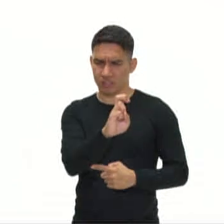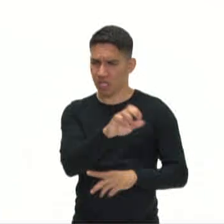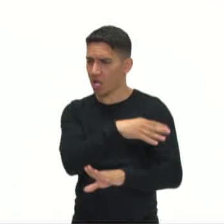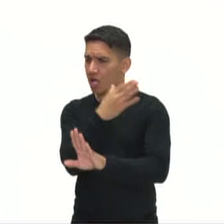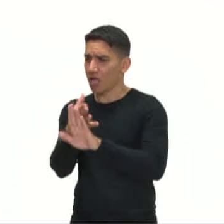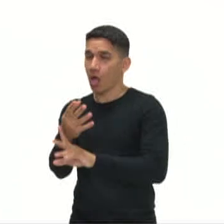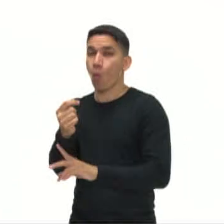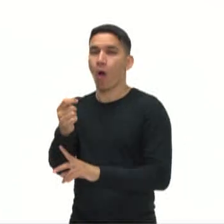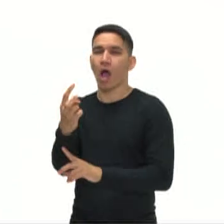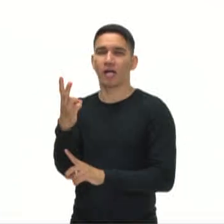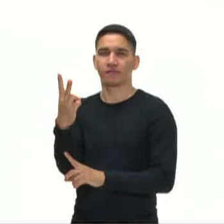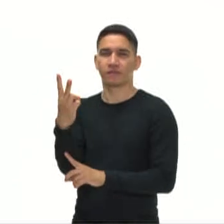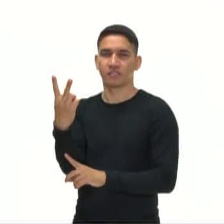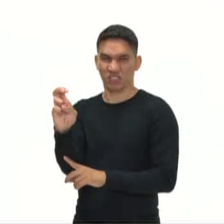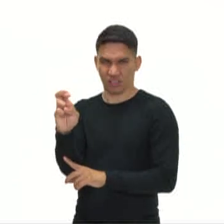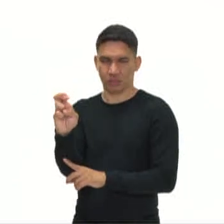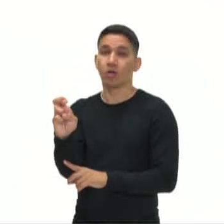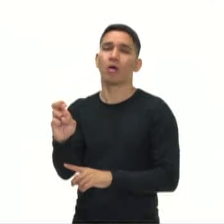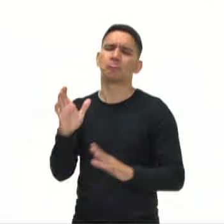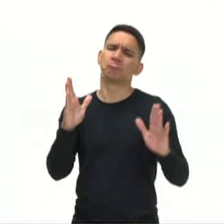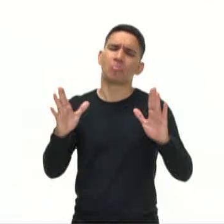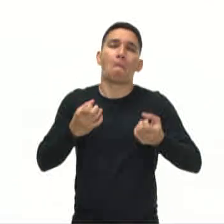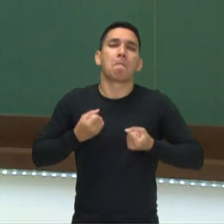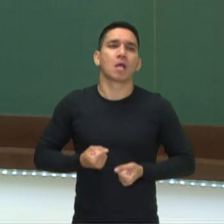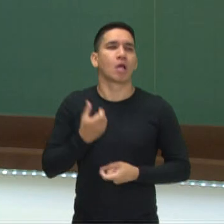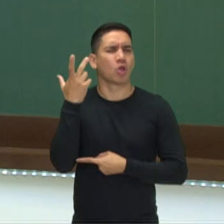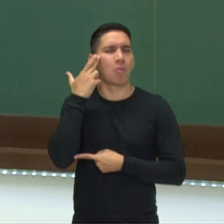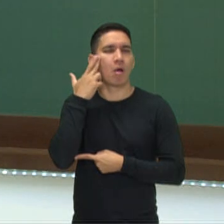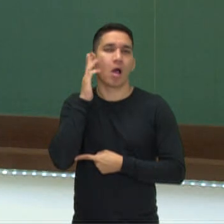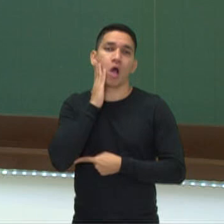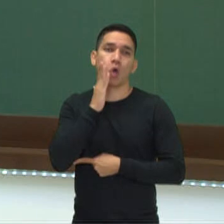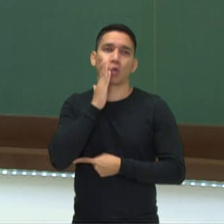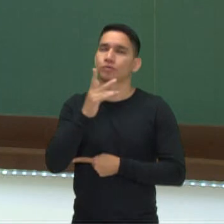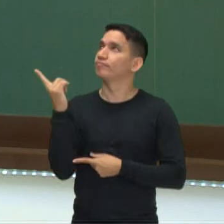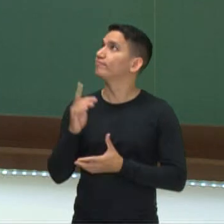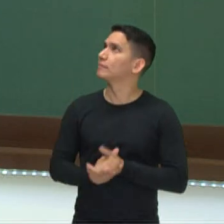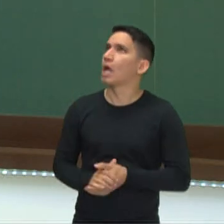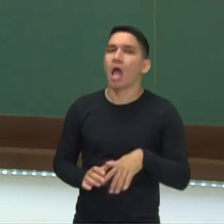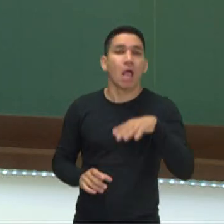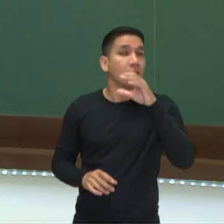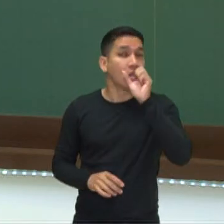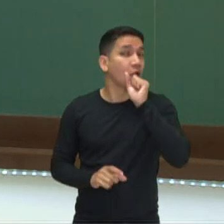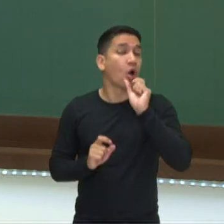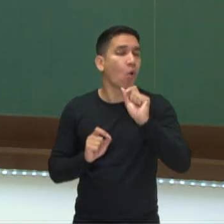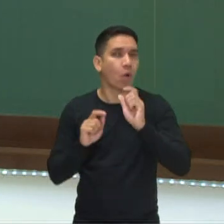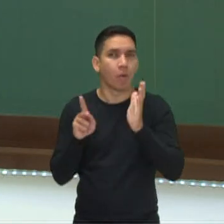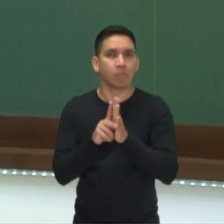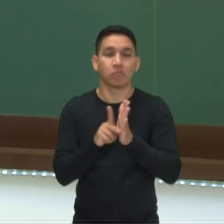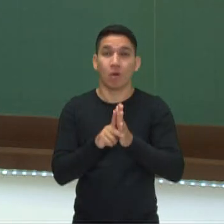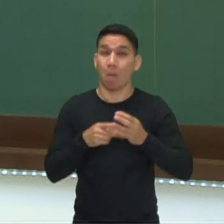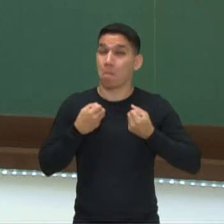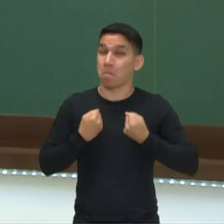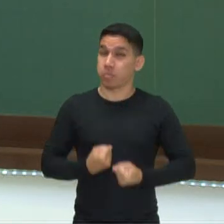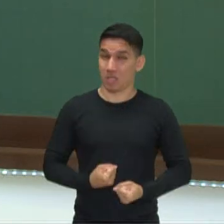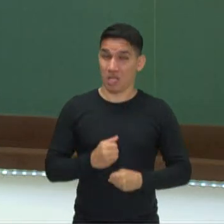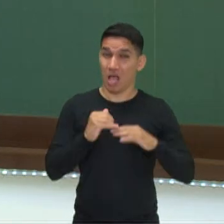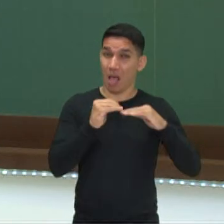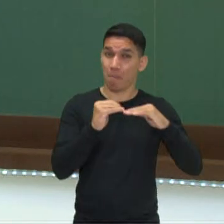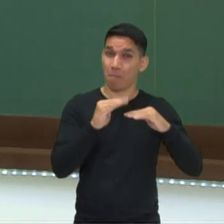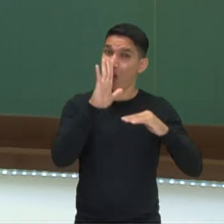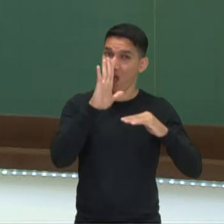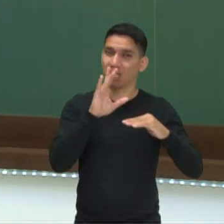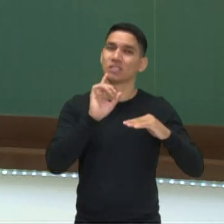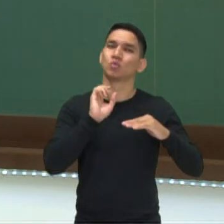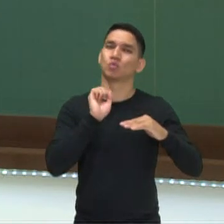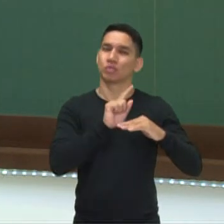25, o indivíduo está com peso normalzinho, ó, azulzinho. Laranja está com o peso acima do